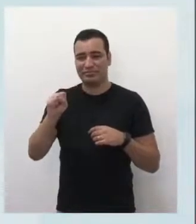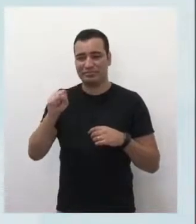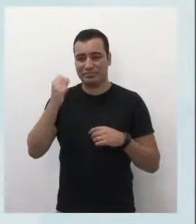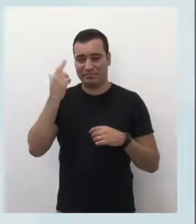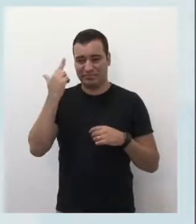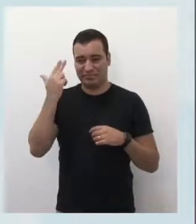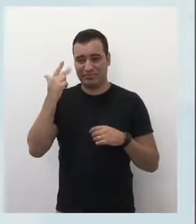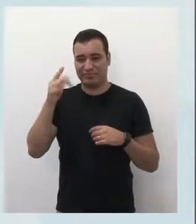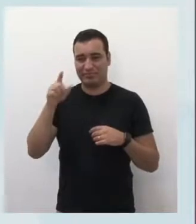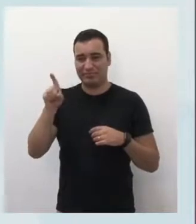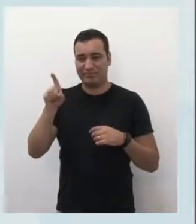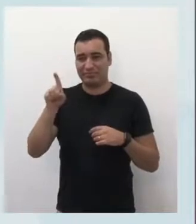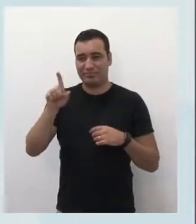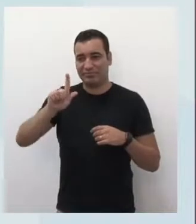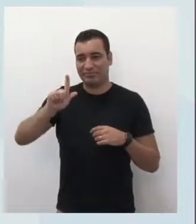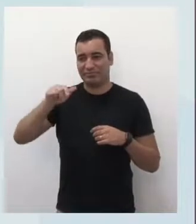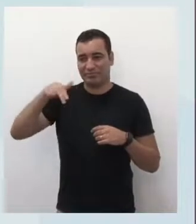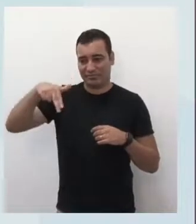ó.